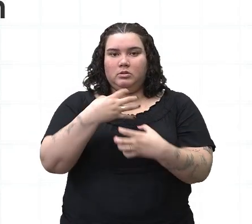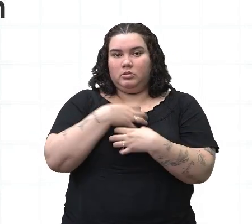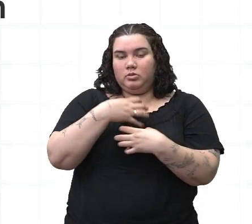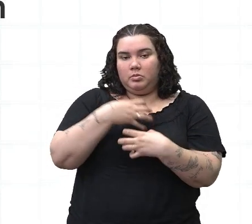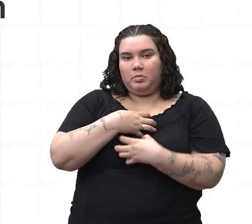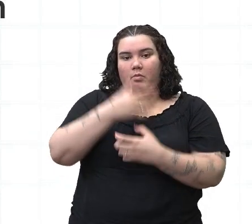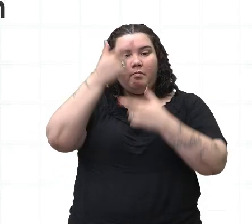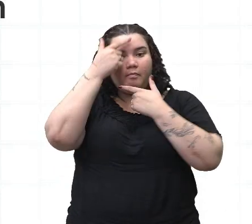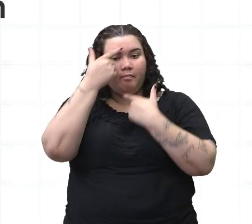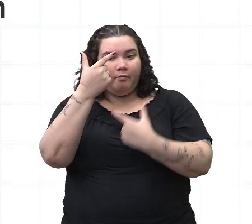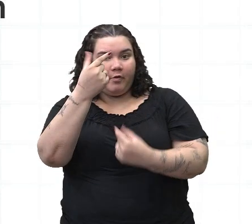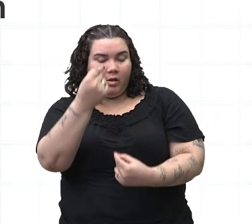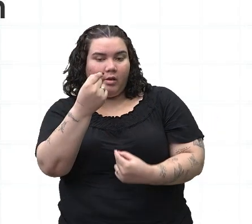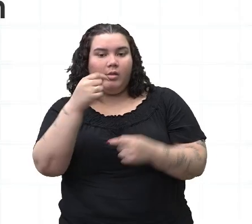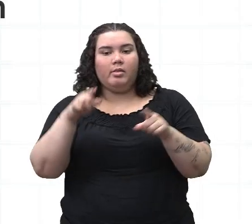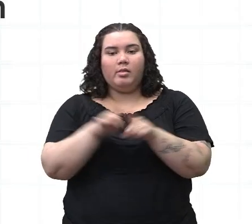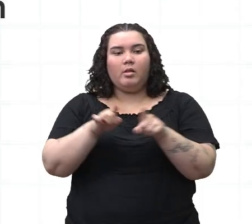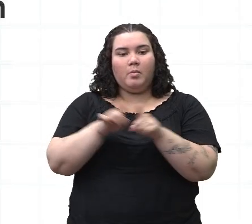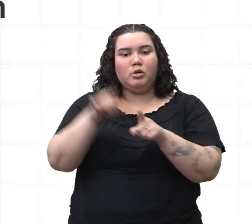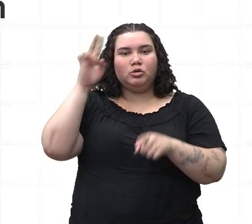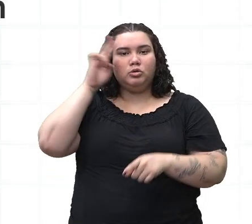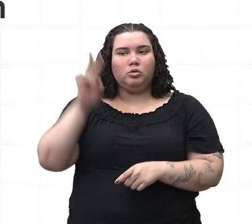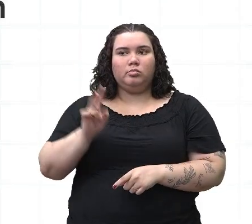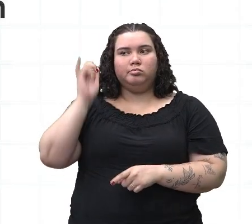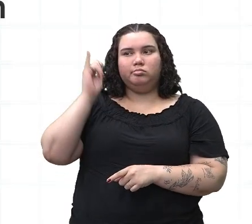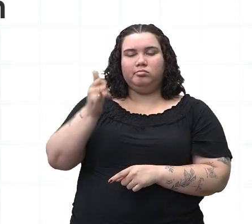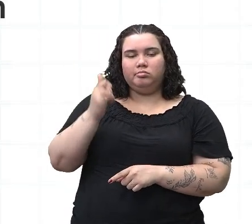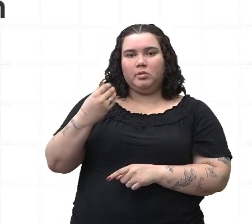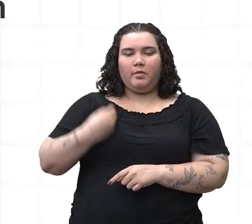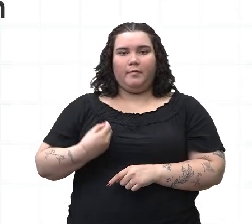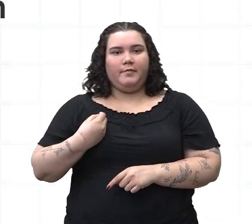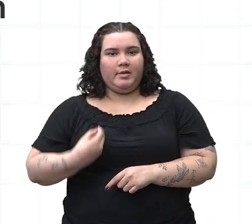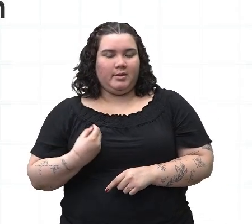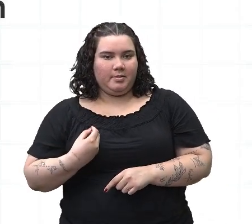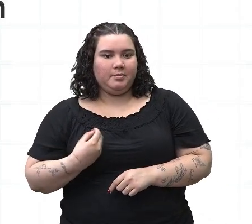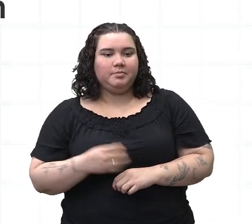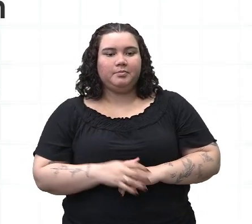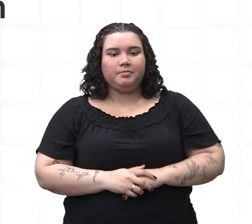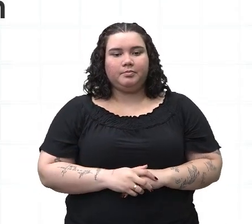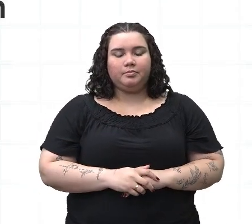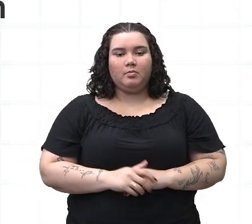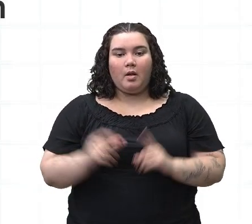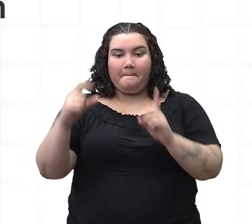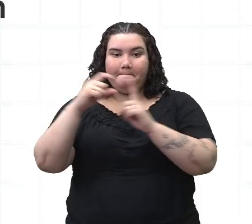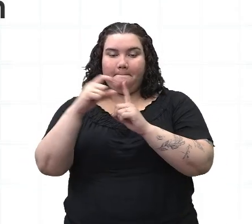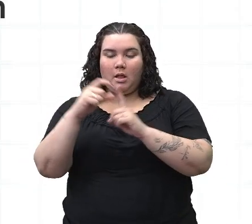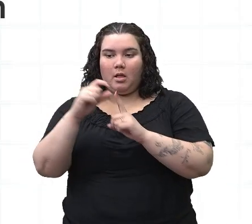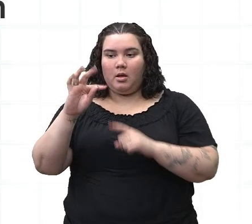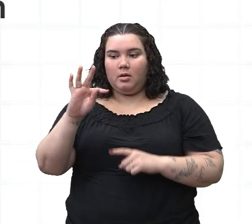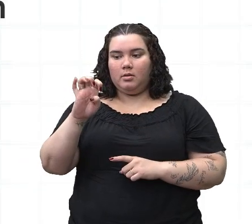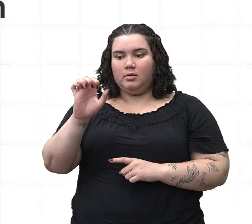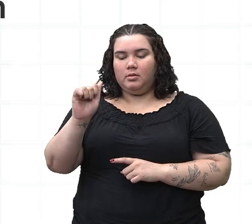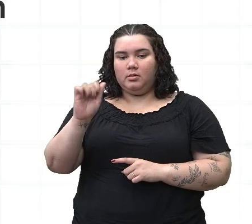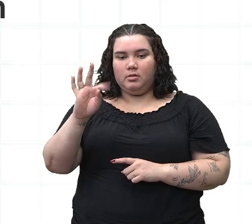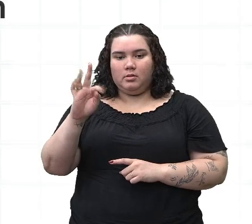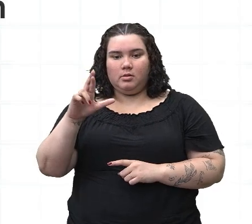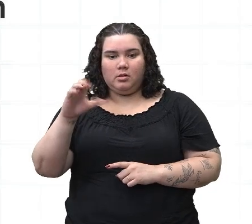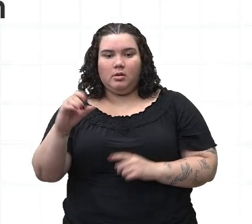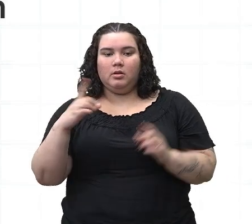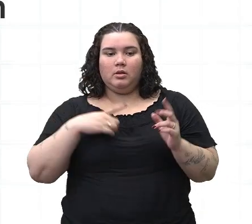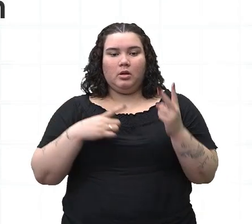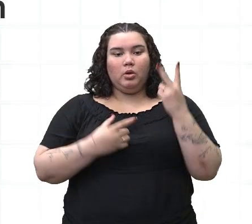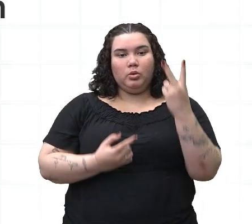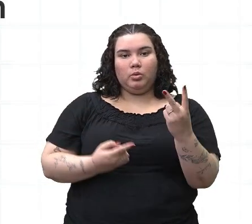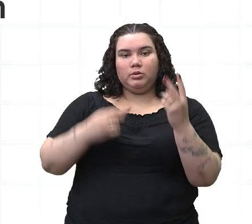sentimentos, sua fé e para contar histórias sobre a vida cotidiana. A palavra teatro remete a